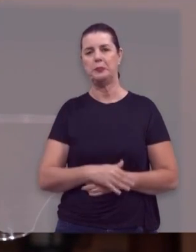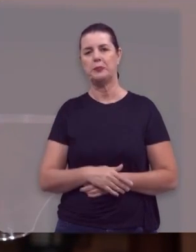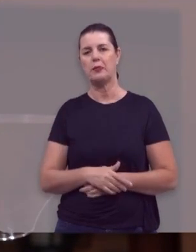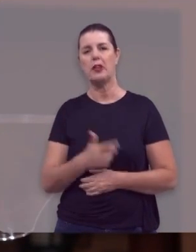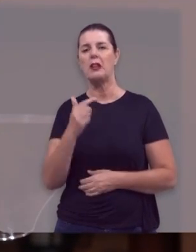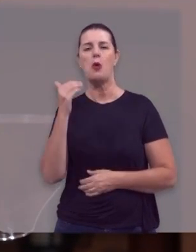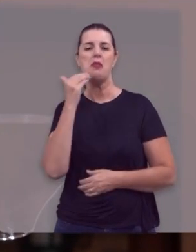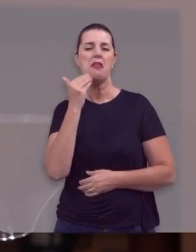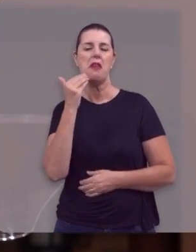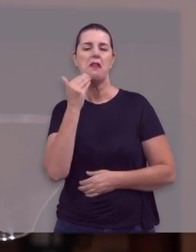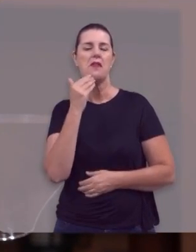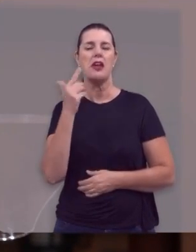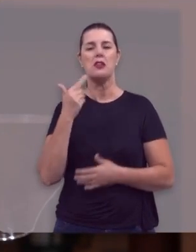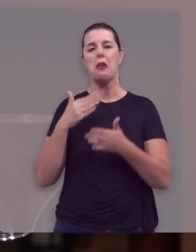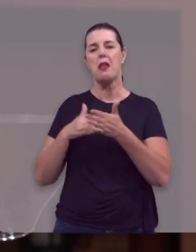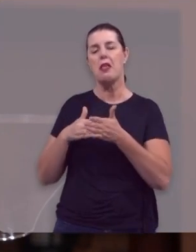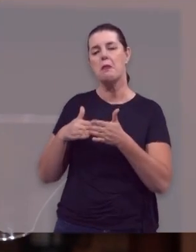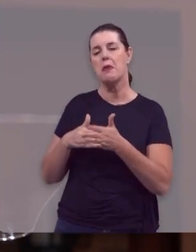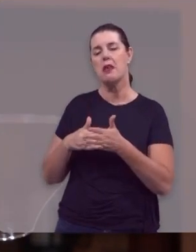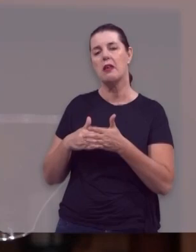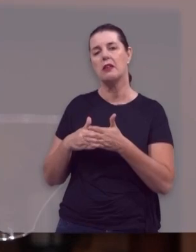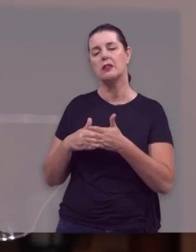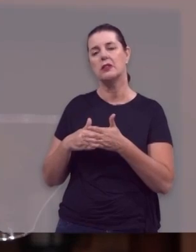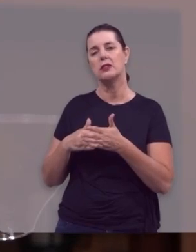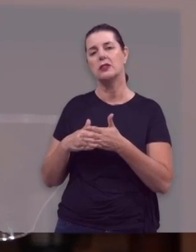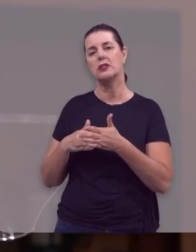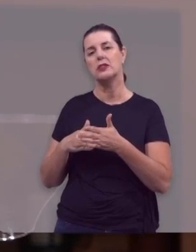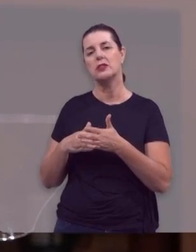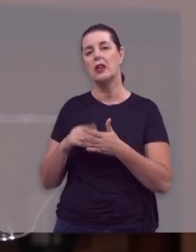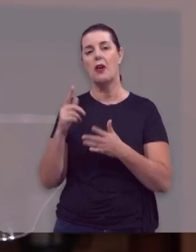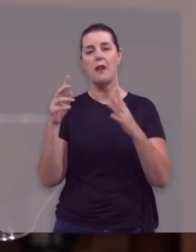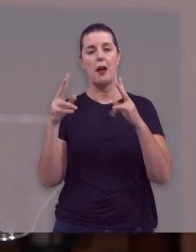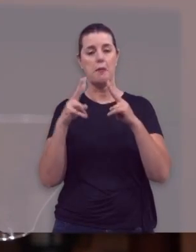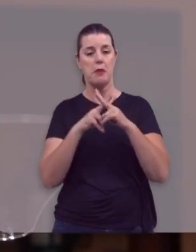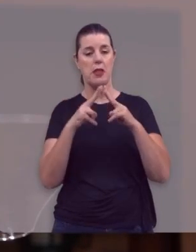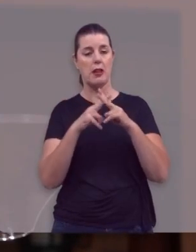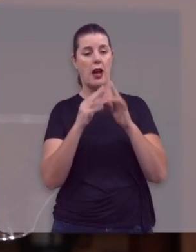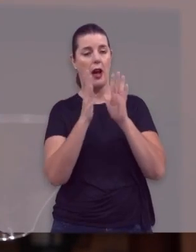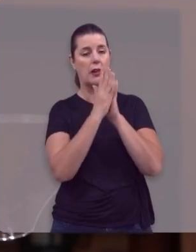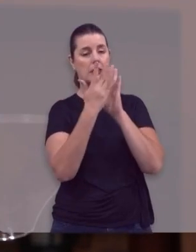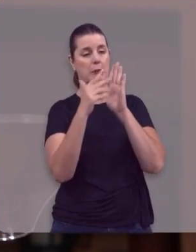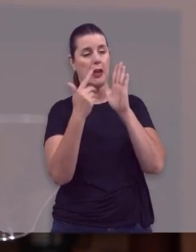físico, sem limitação, não vai brigar nem com o espelho, nem com a balança.